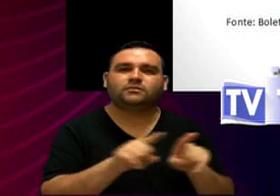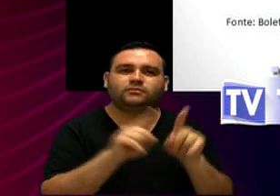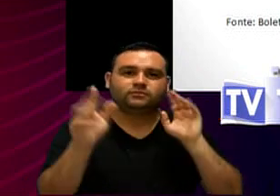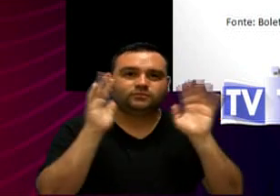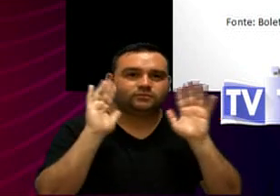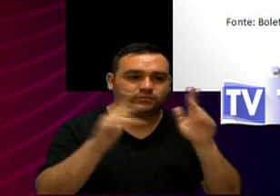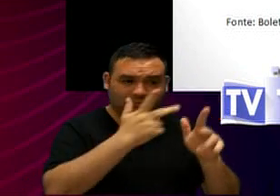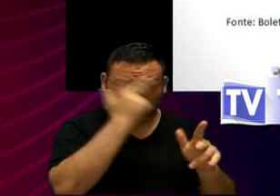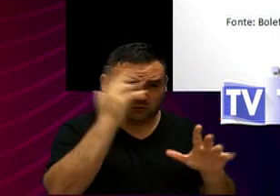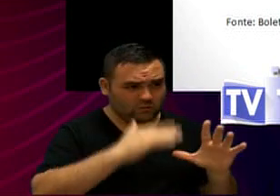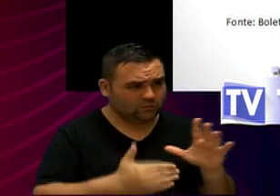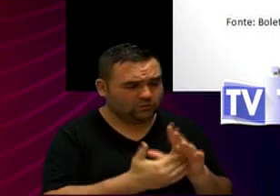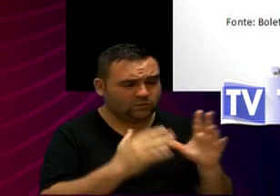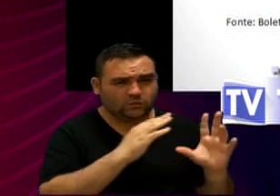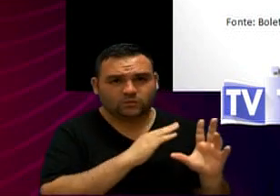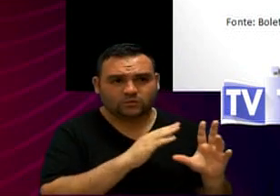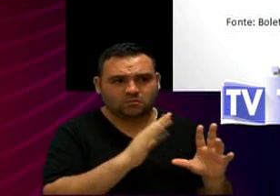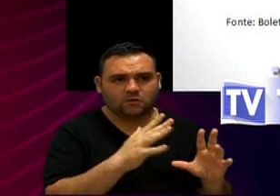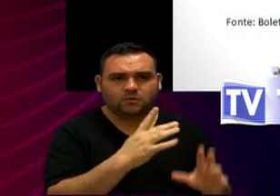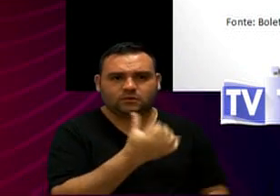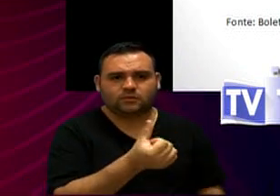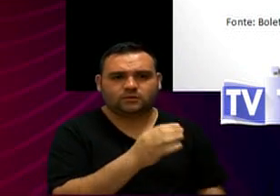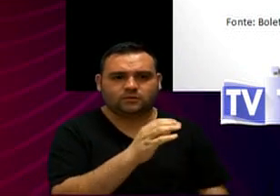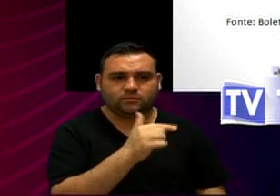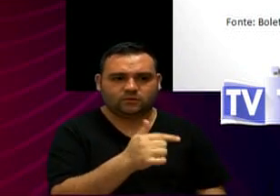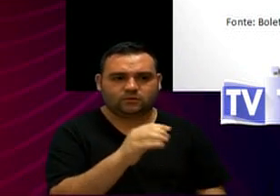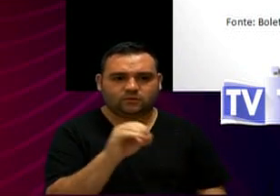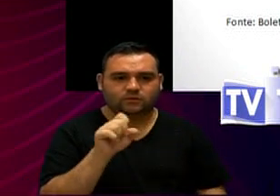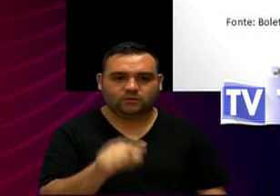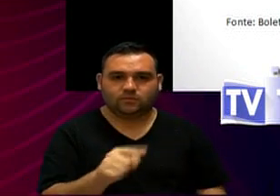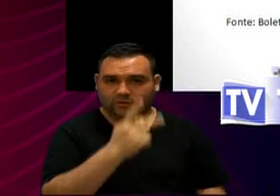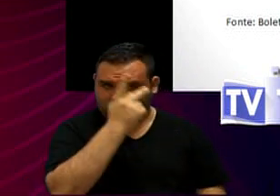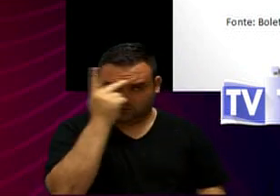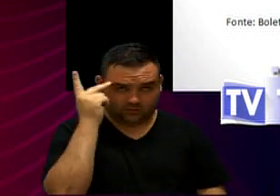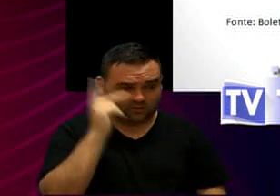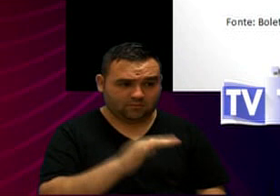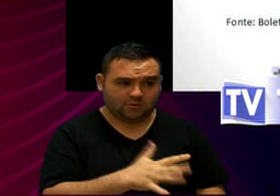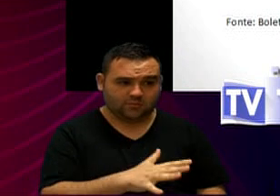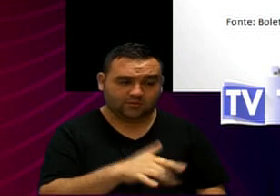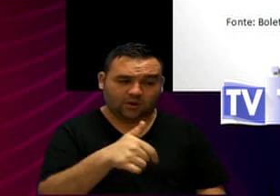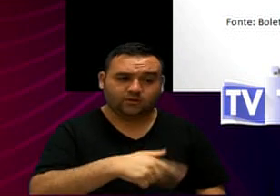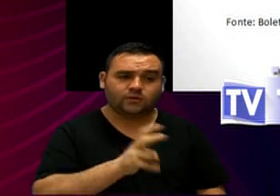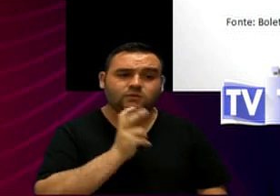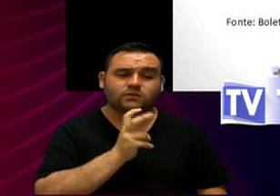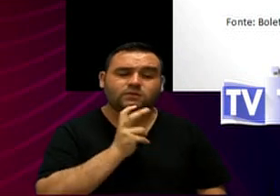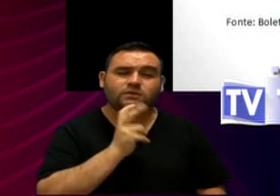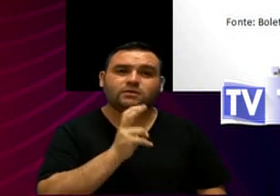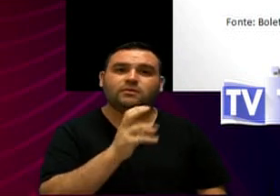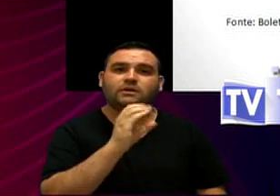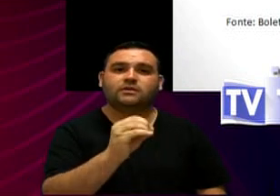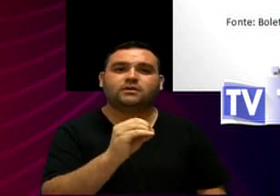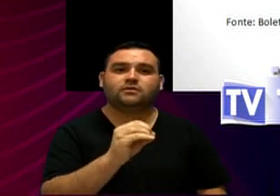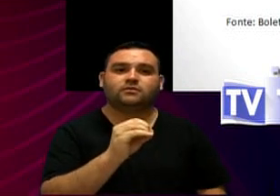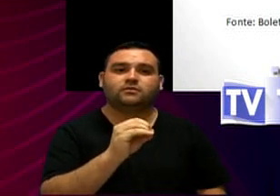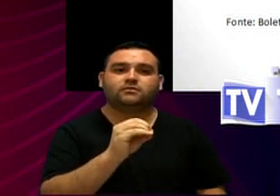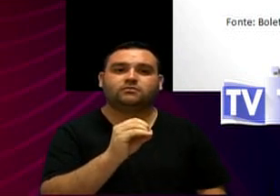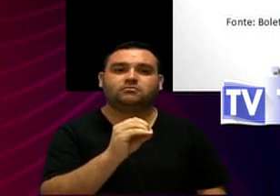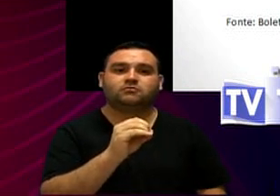a população estimada em pouco mais de 670 mil habitantes, nós temos